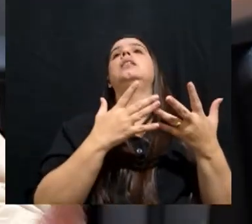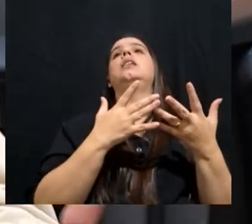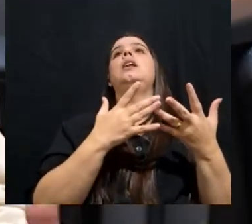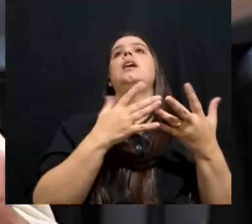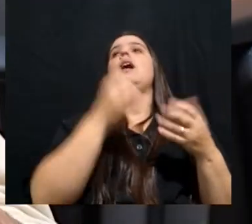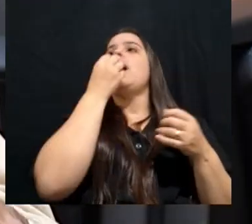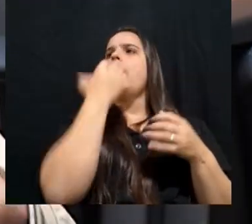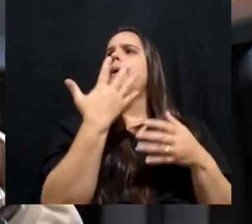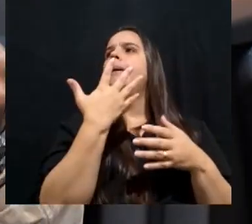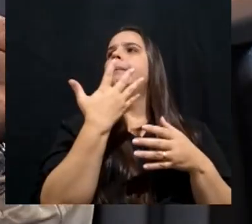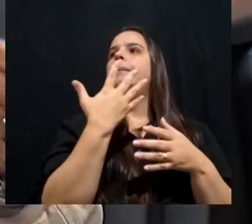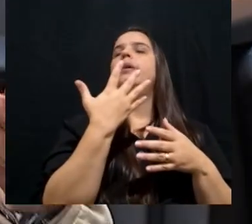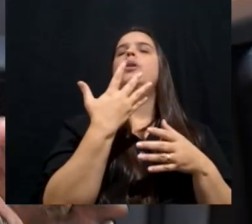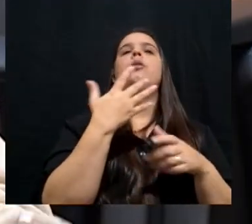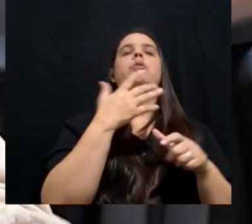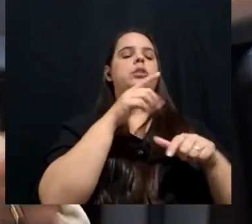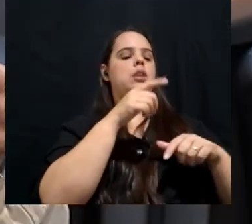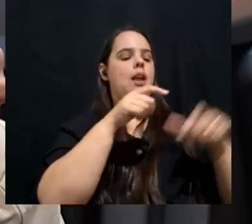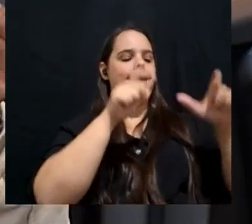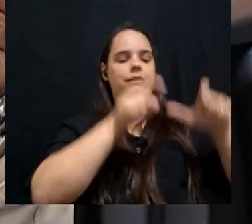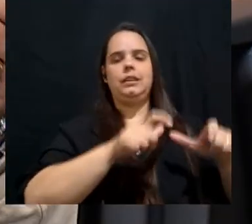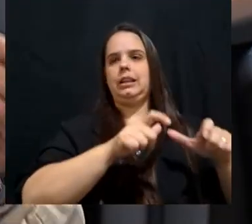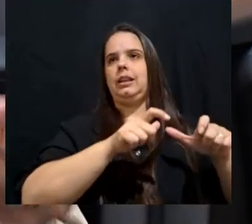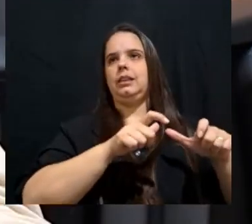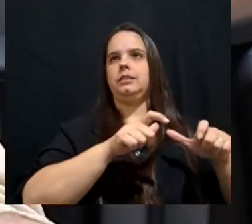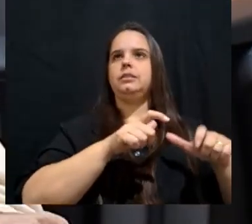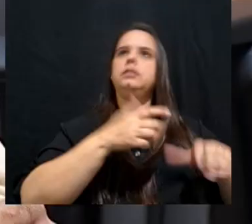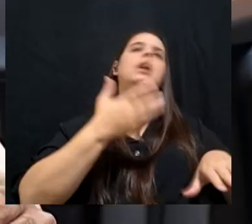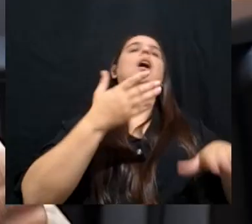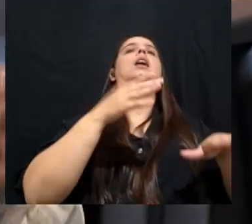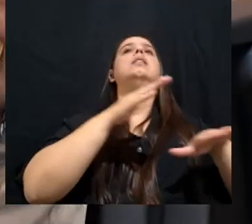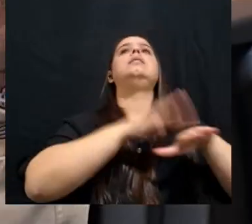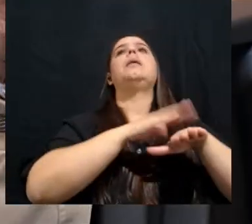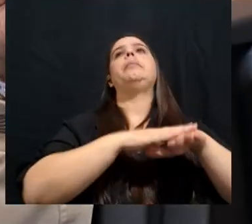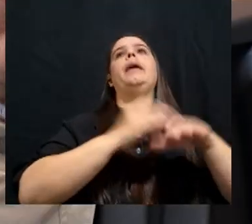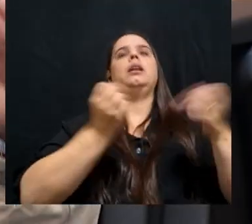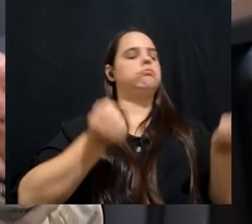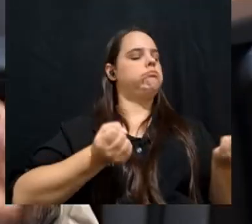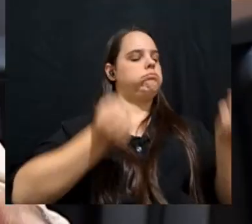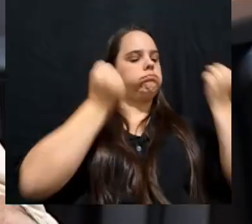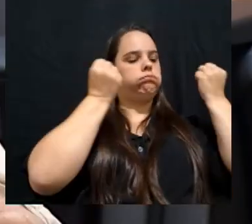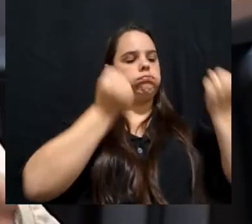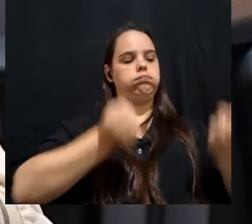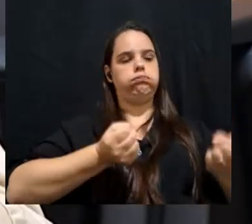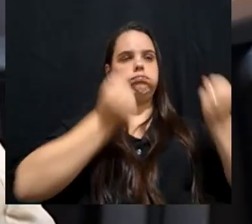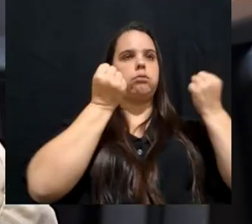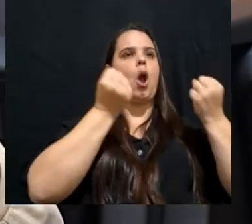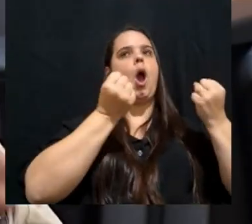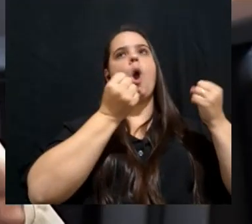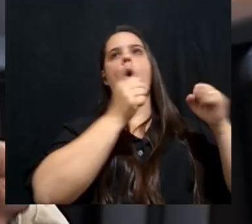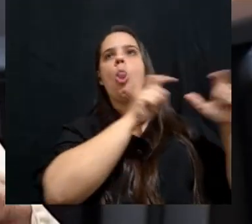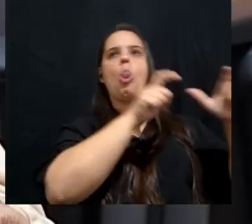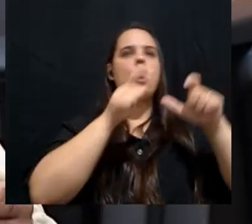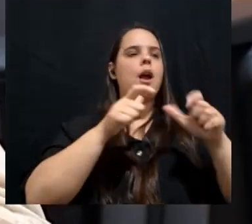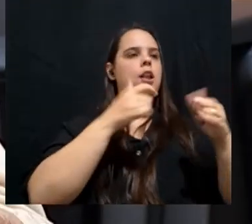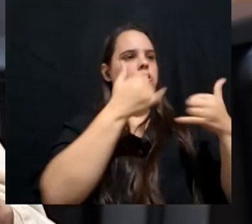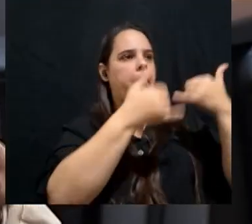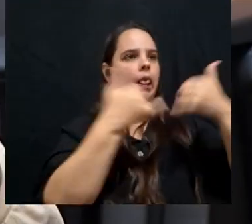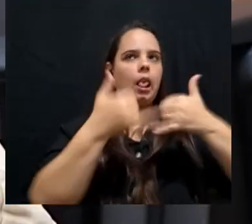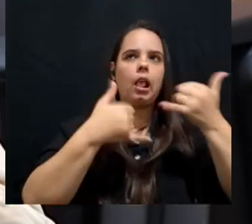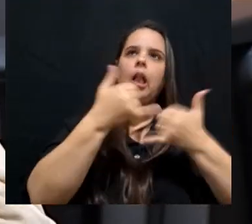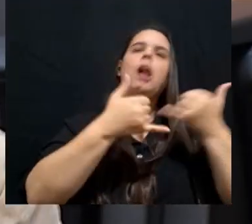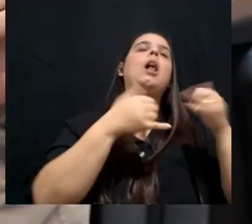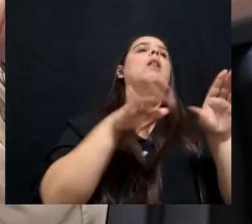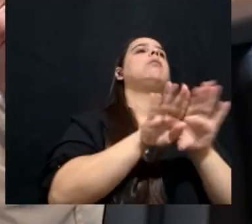equipamentos públicos ali, uma academia da terceira idade, um playground, uma iluminação, esteja funcionando